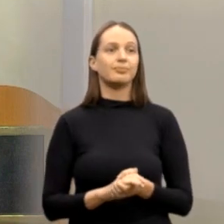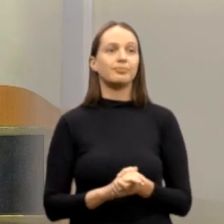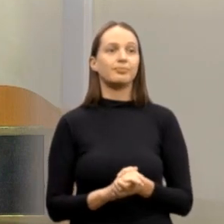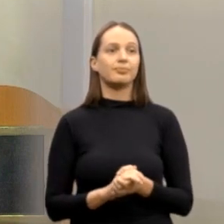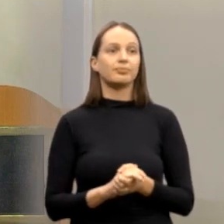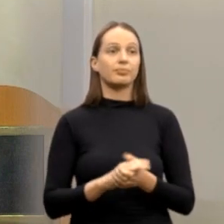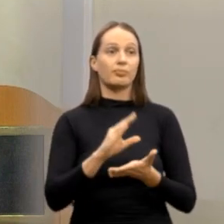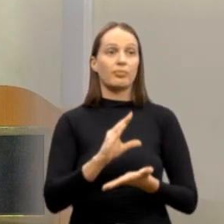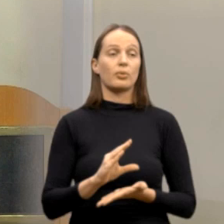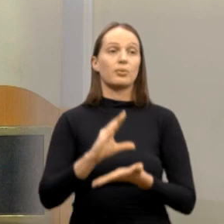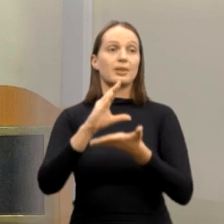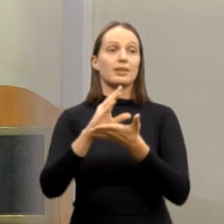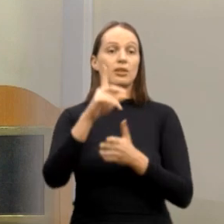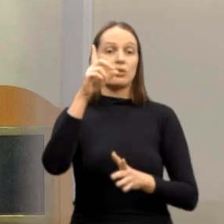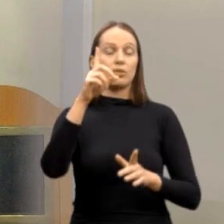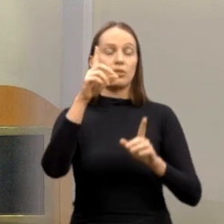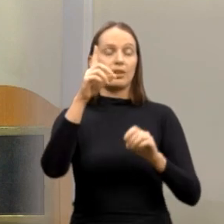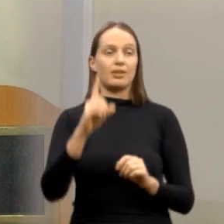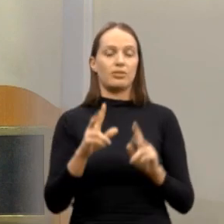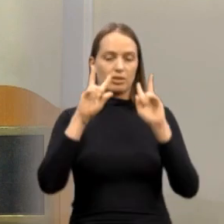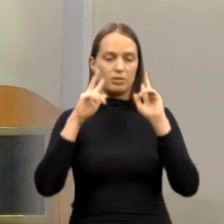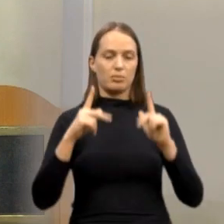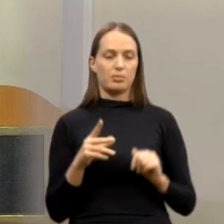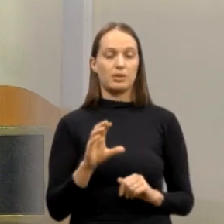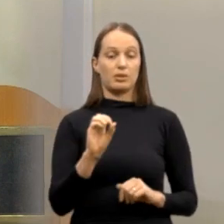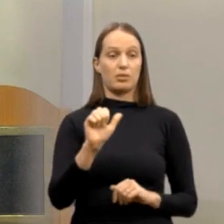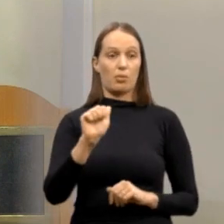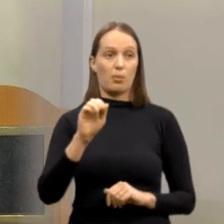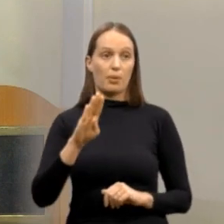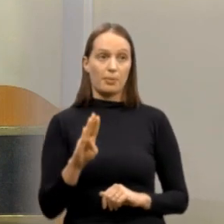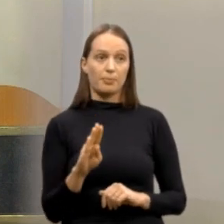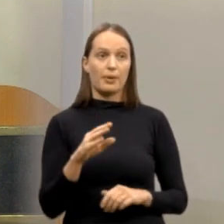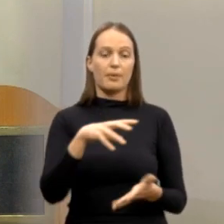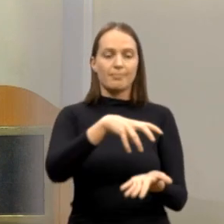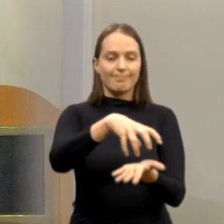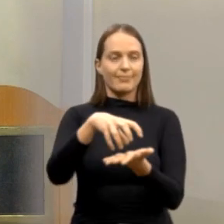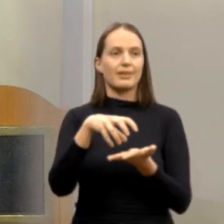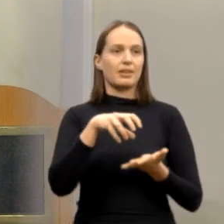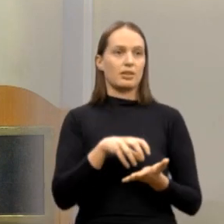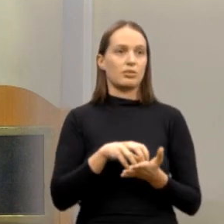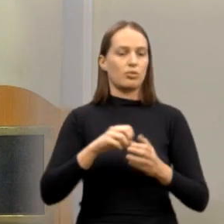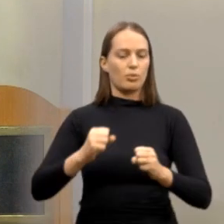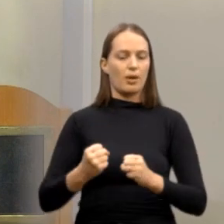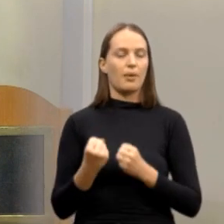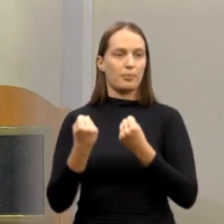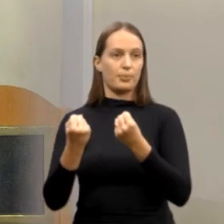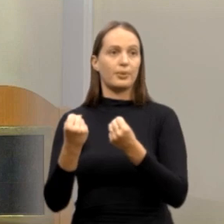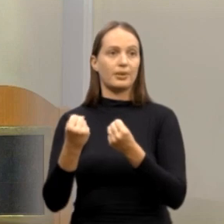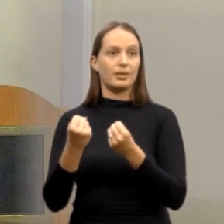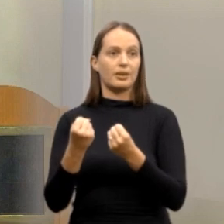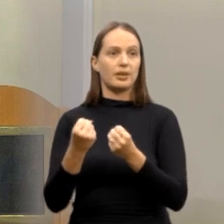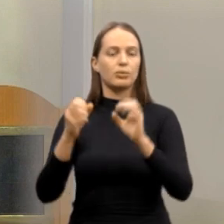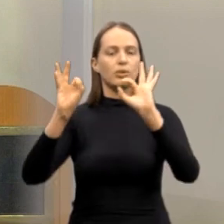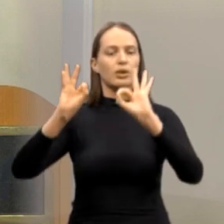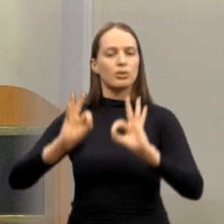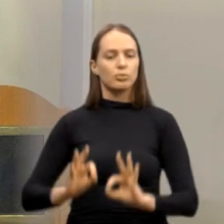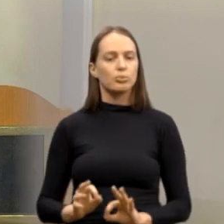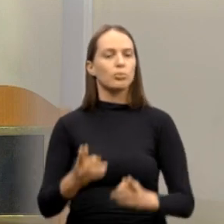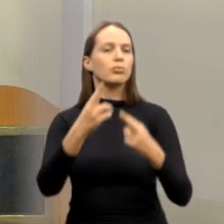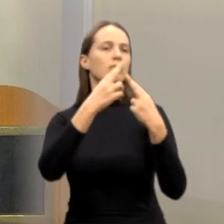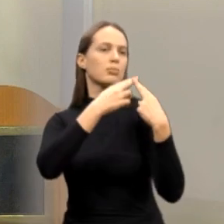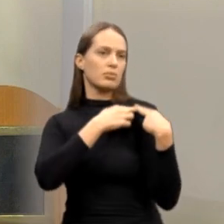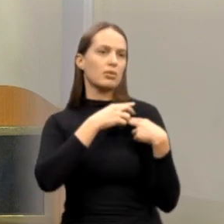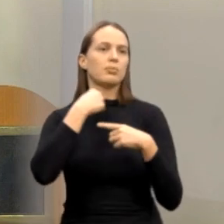de direitos humanos da OAB para que esses órgãos possam atuar colaborar na defesa do justo e na busca dos responsáveis